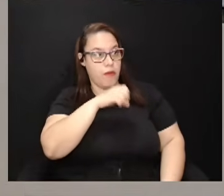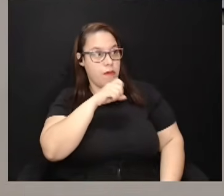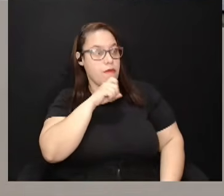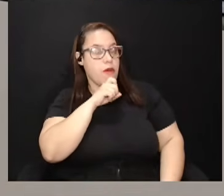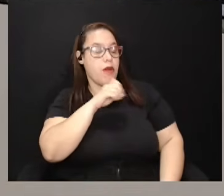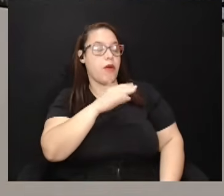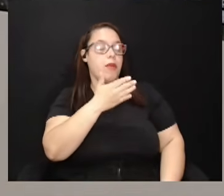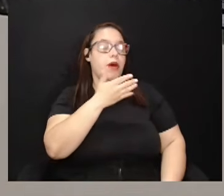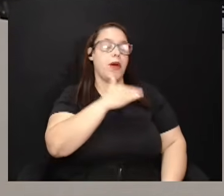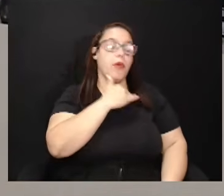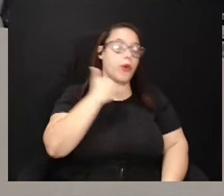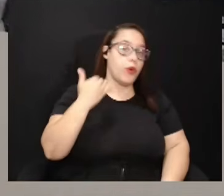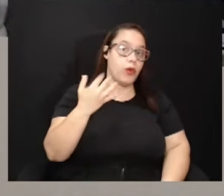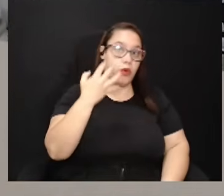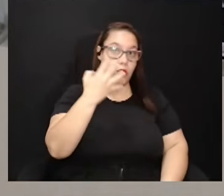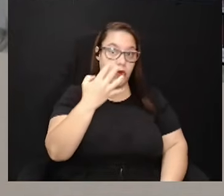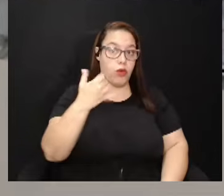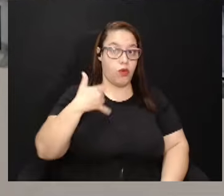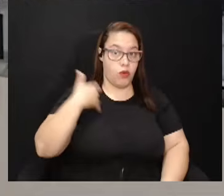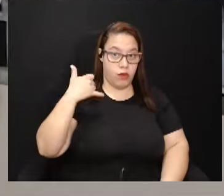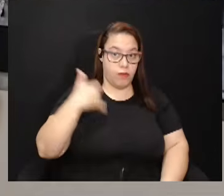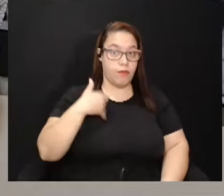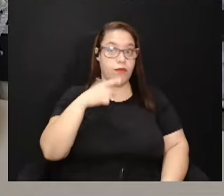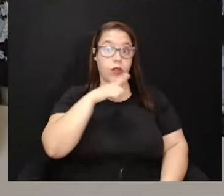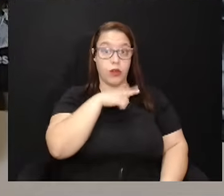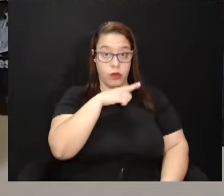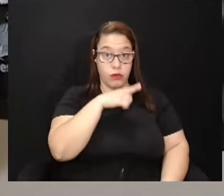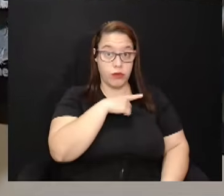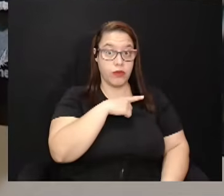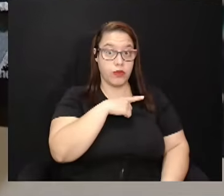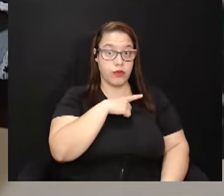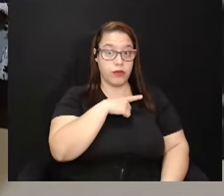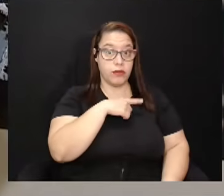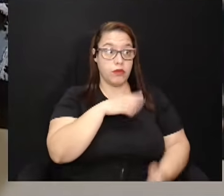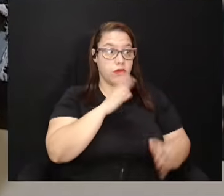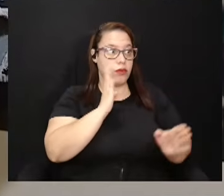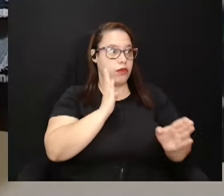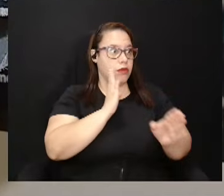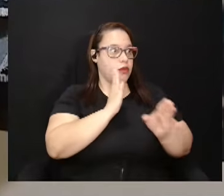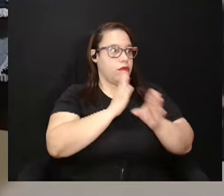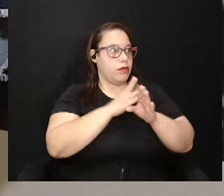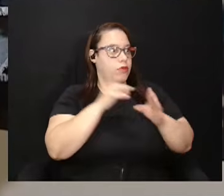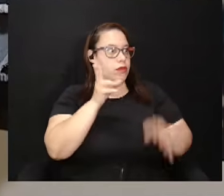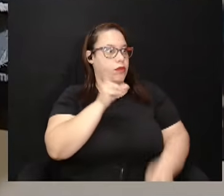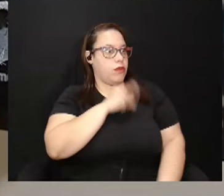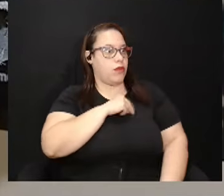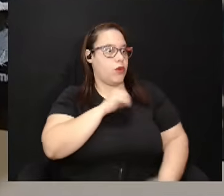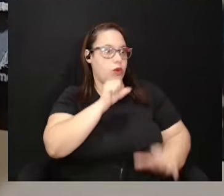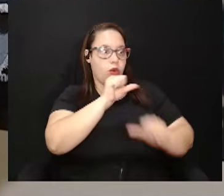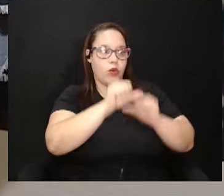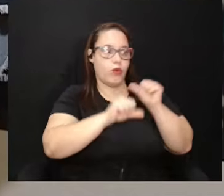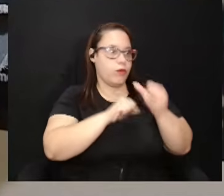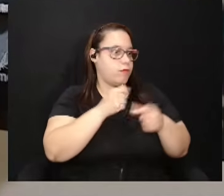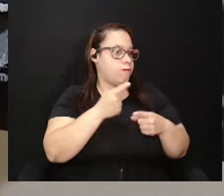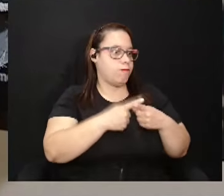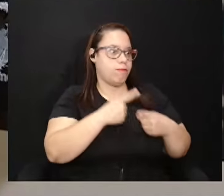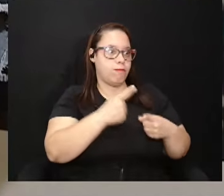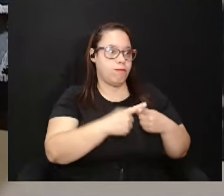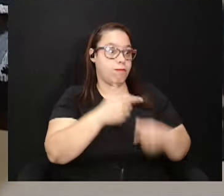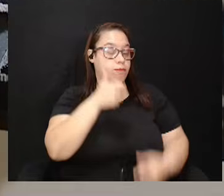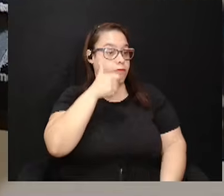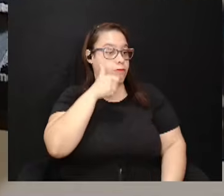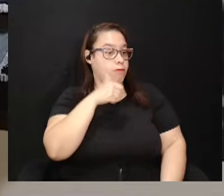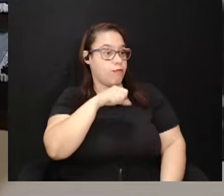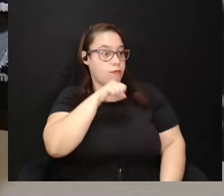com 4 anos. Eu tinha. De repente, tudo mudou, porque minha mãe era